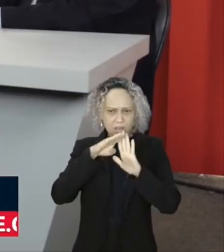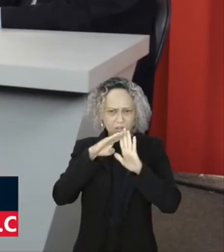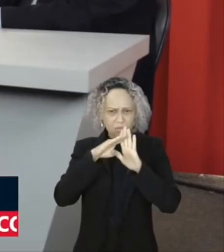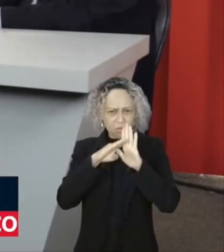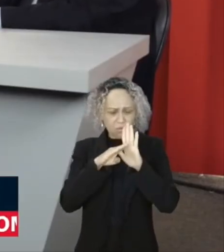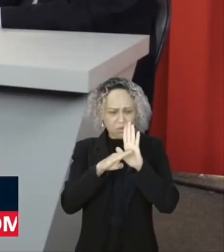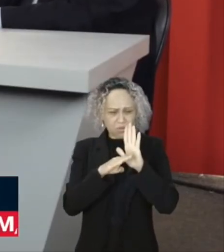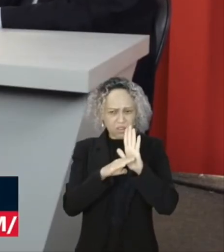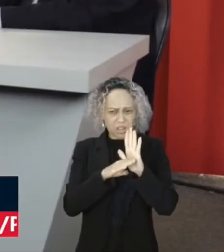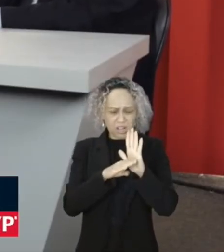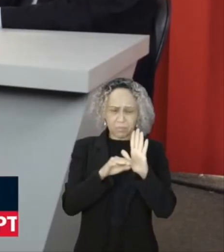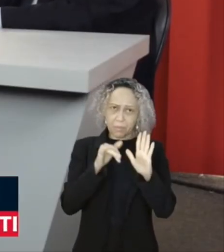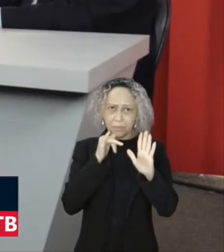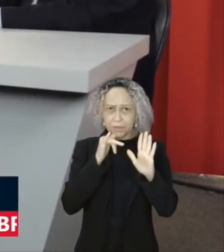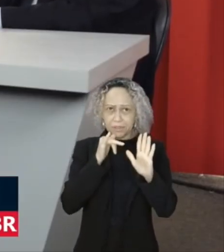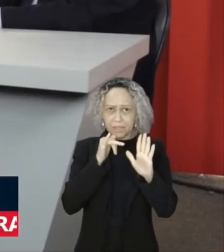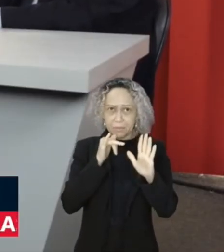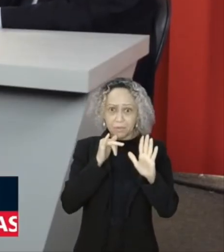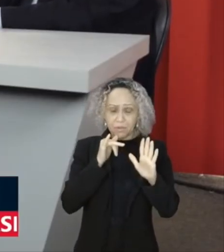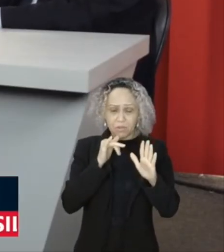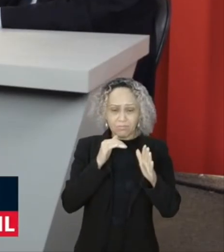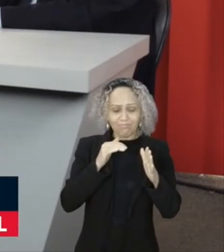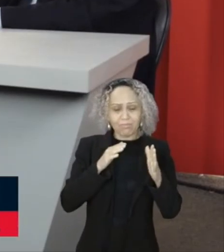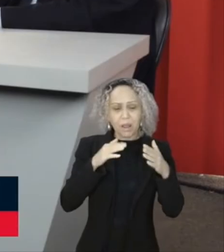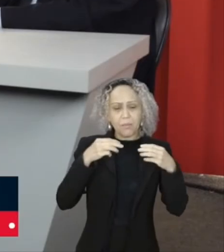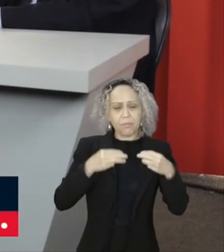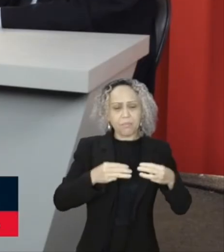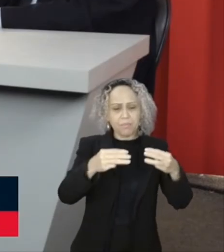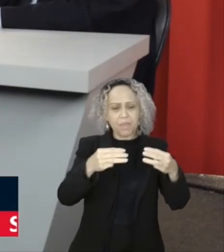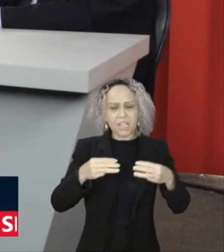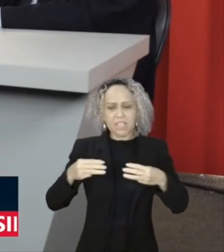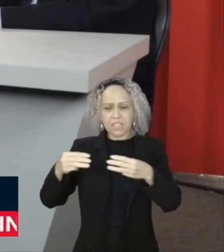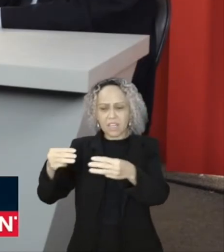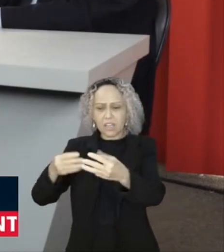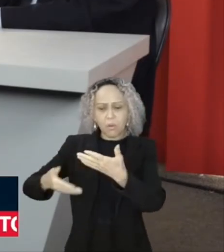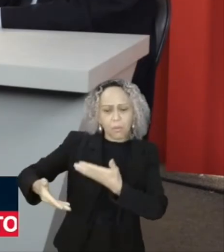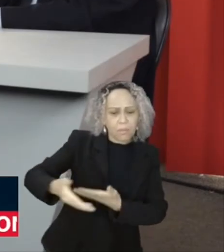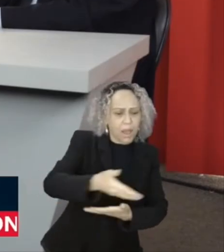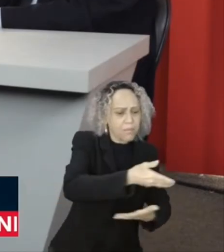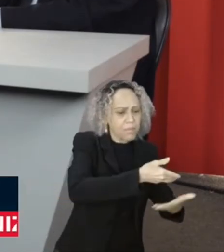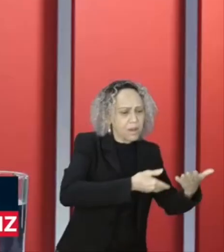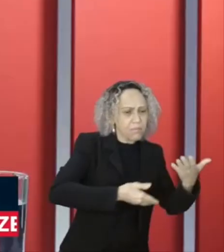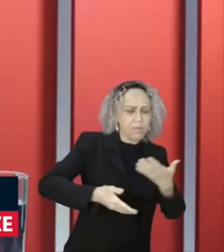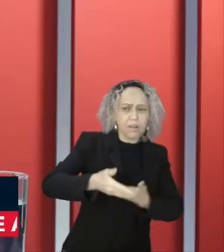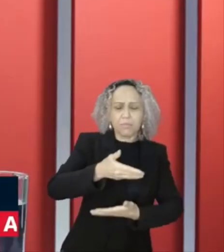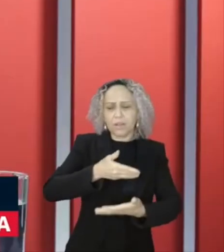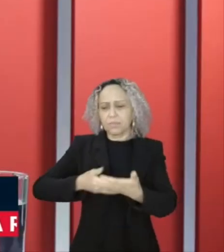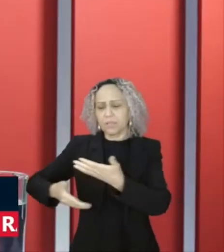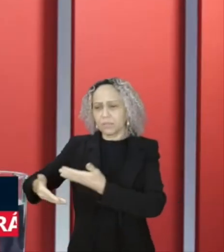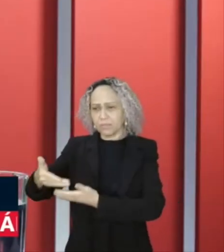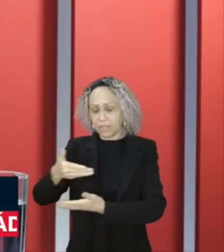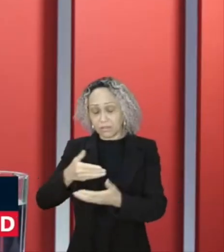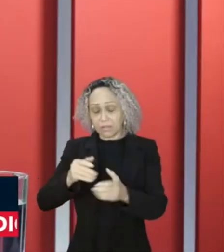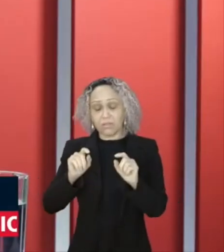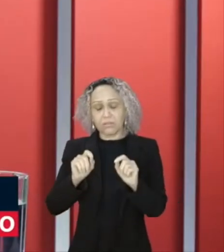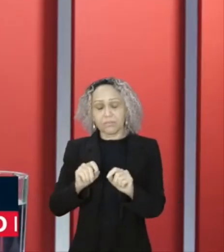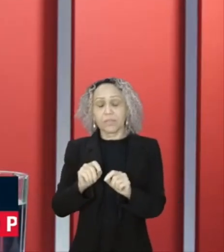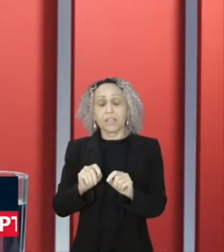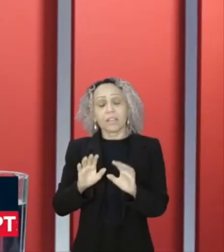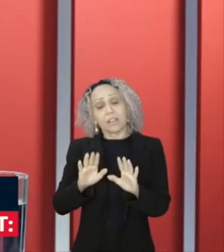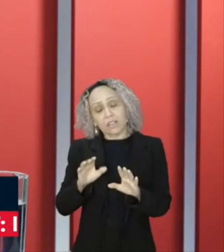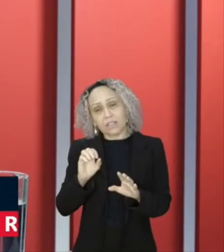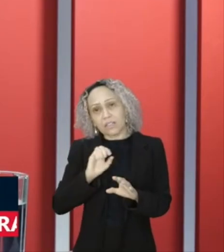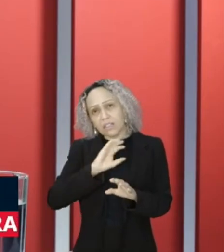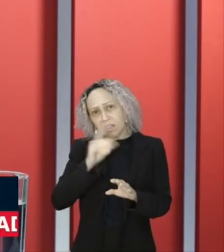uma titularidade em cada programa. E eles têm por objetivo, então, ligar,